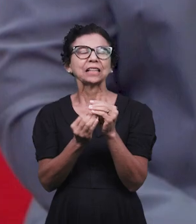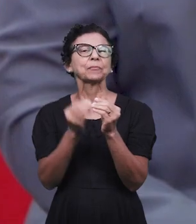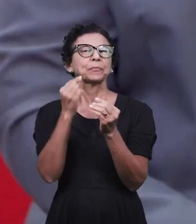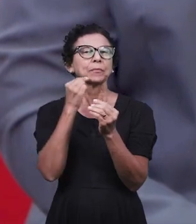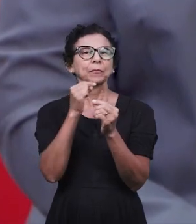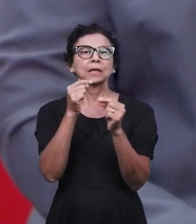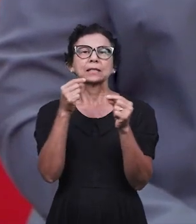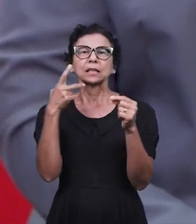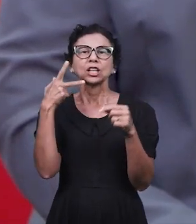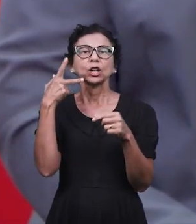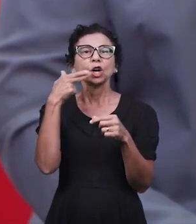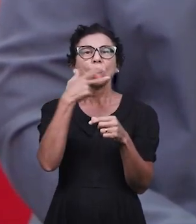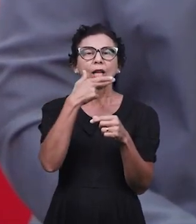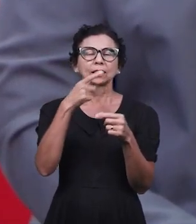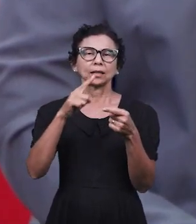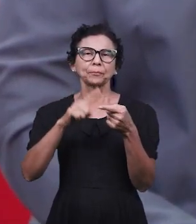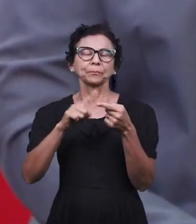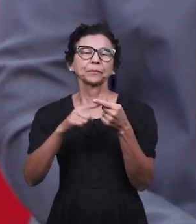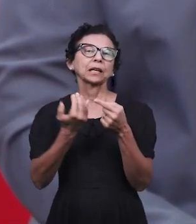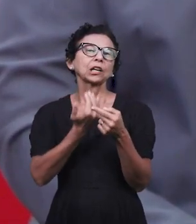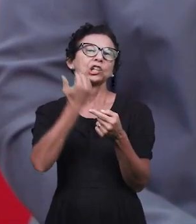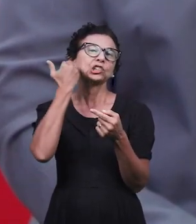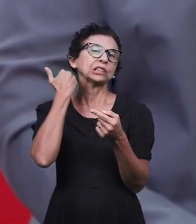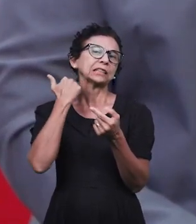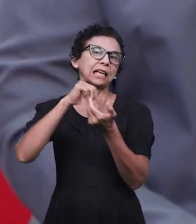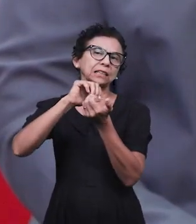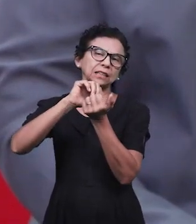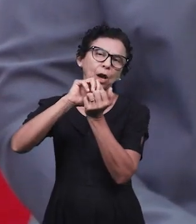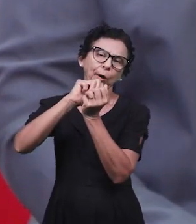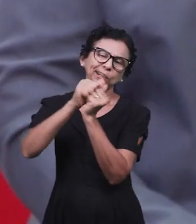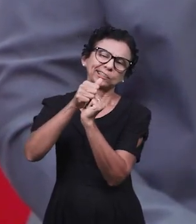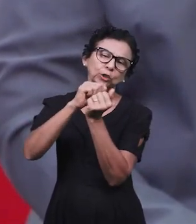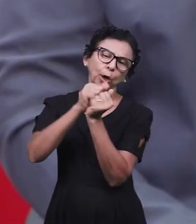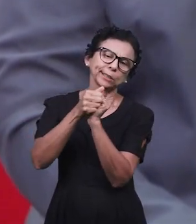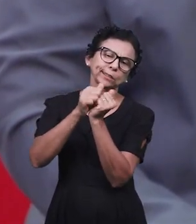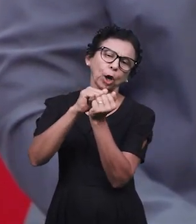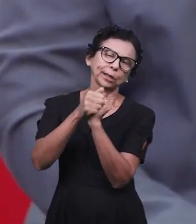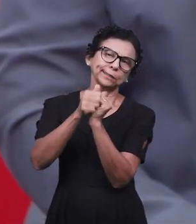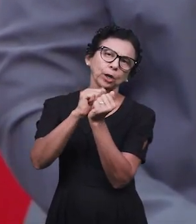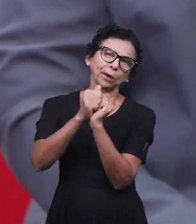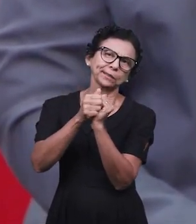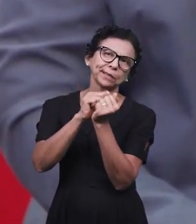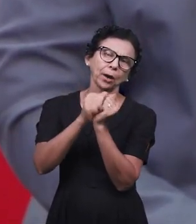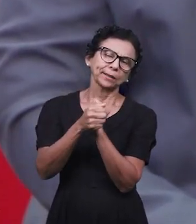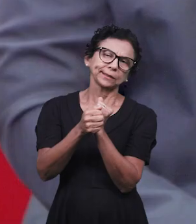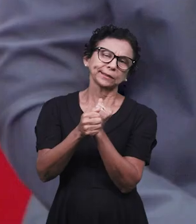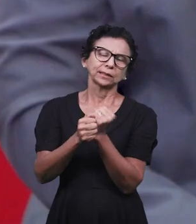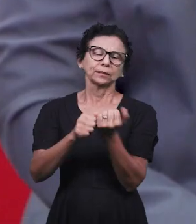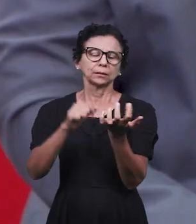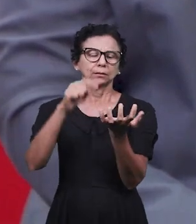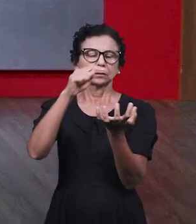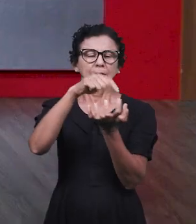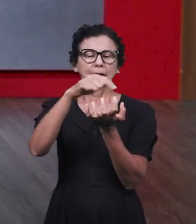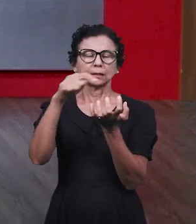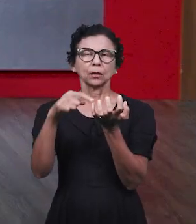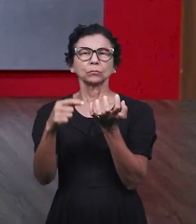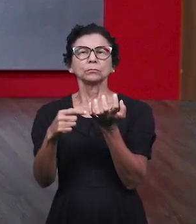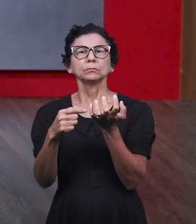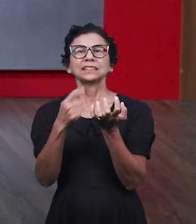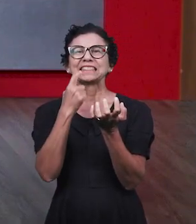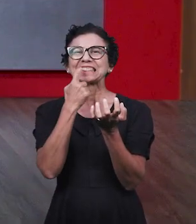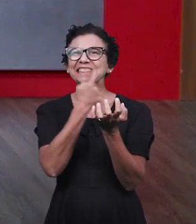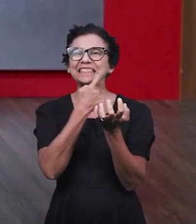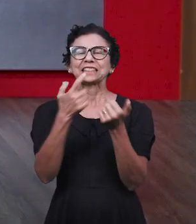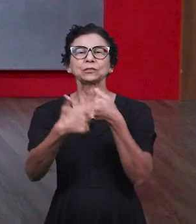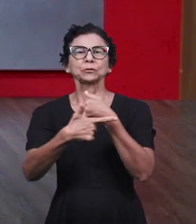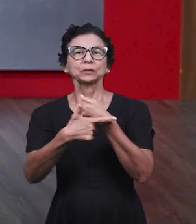são os dentes para triturar esses alimentos. Então cada dente tem a sua função na hora da mastigação, que é